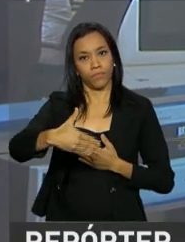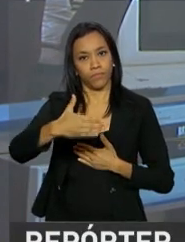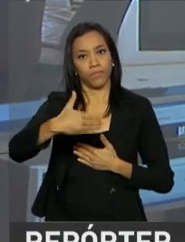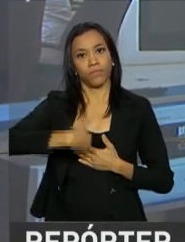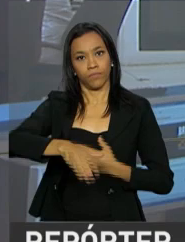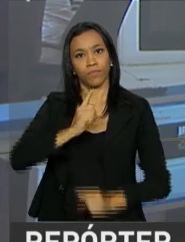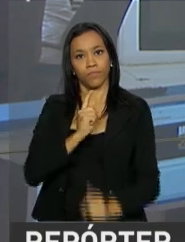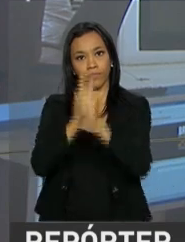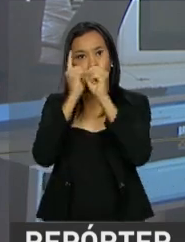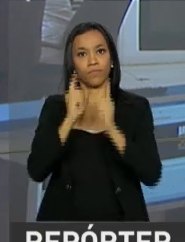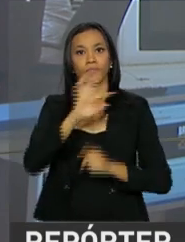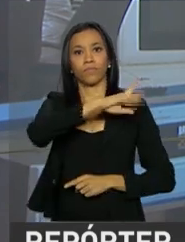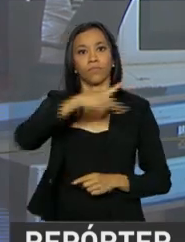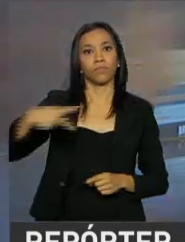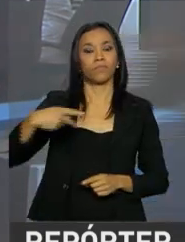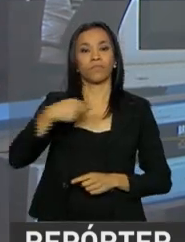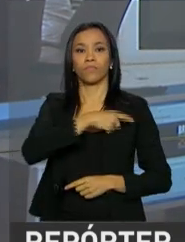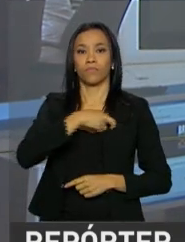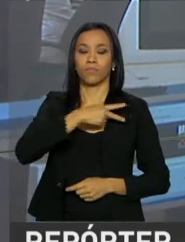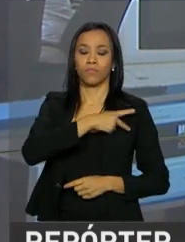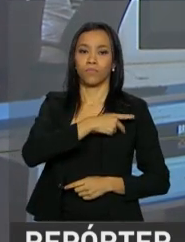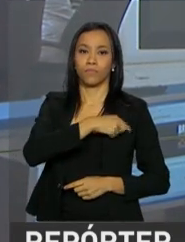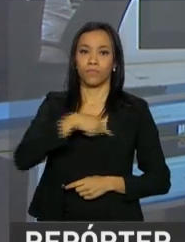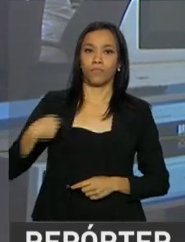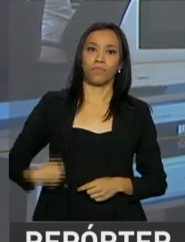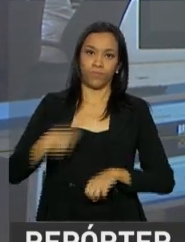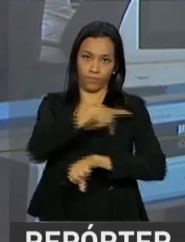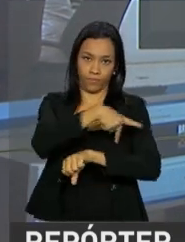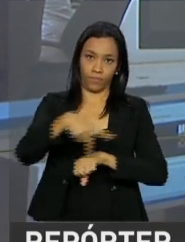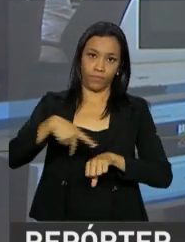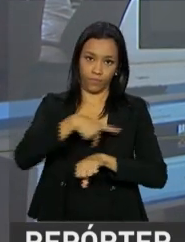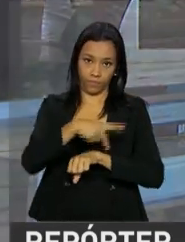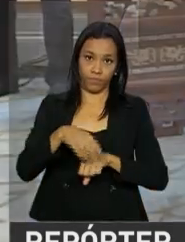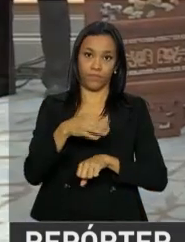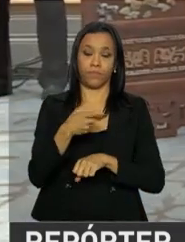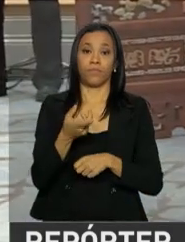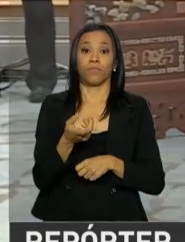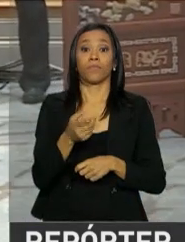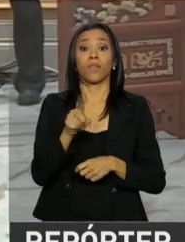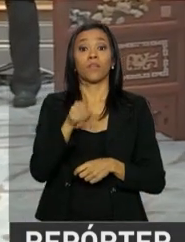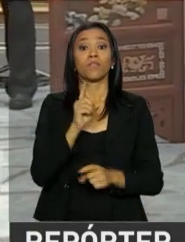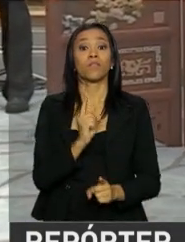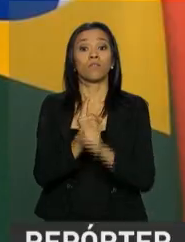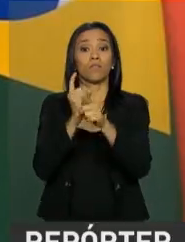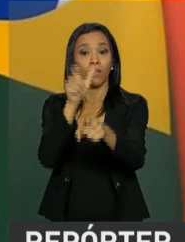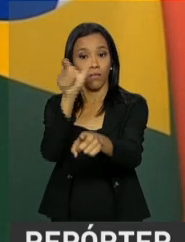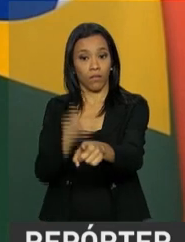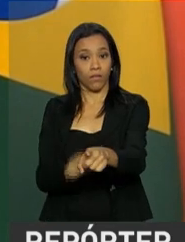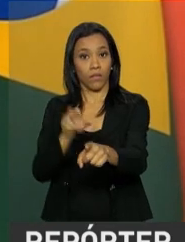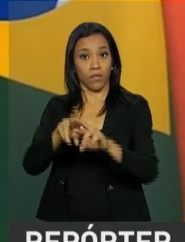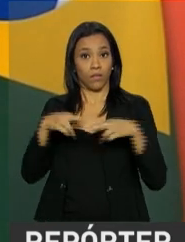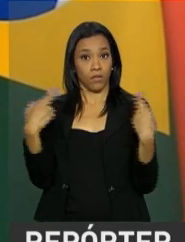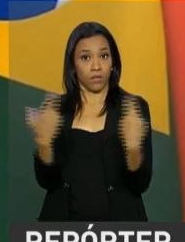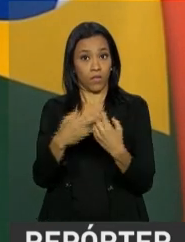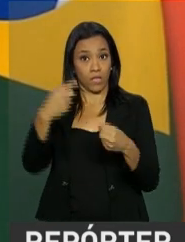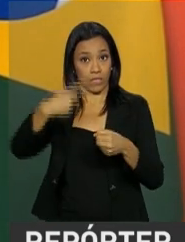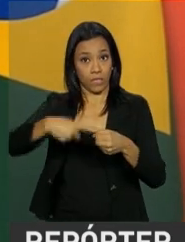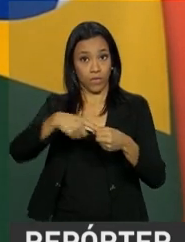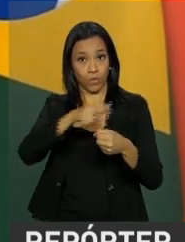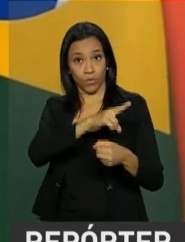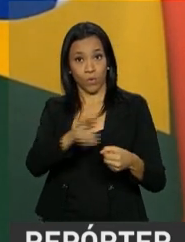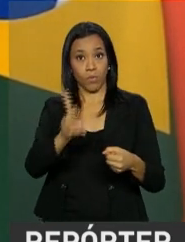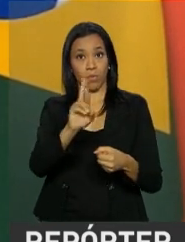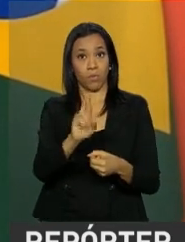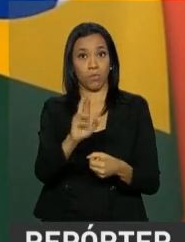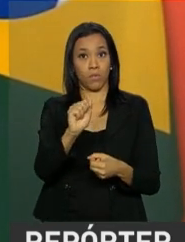China, Xi Jinping, nessa sexta-feira. Eles se reuniram na cidade de Hangzhou e conversaram sobre o